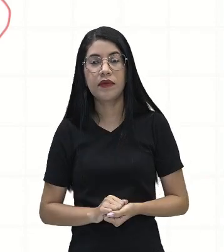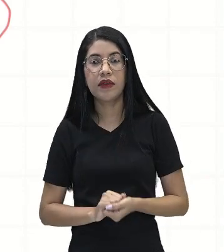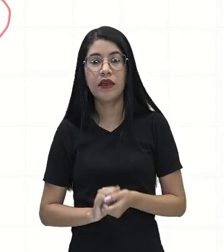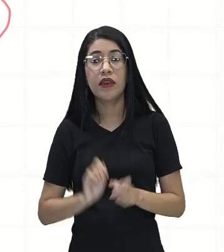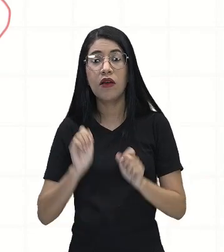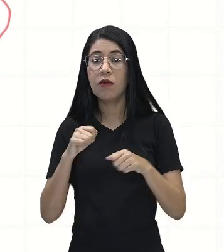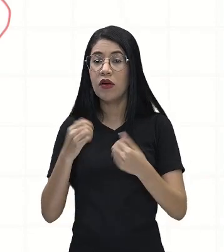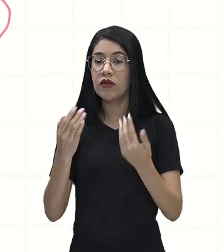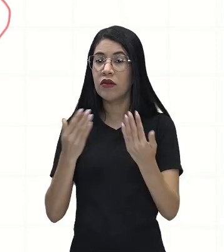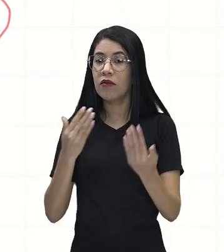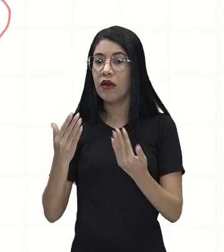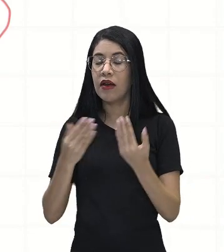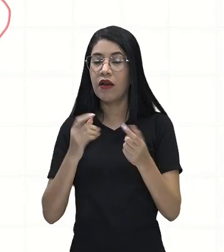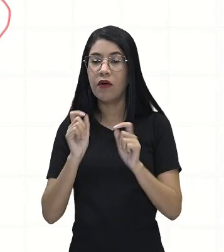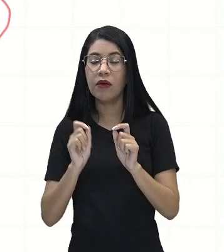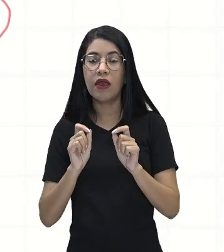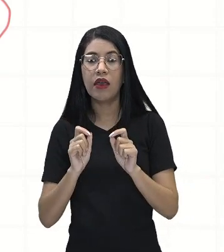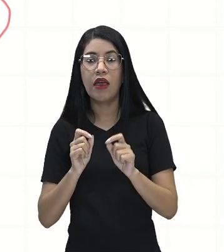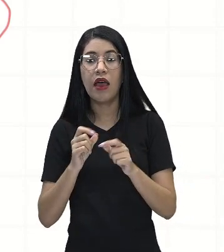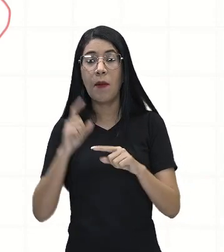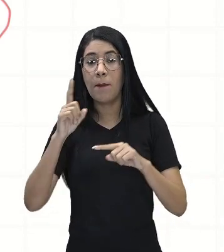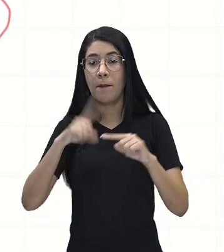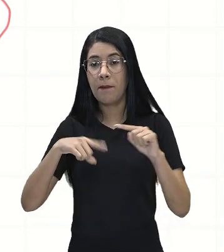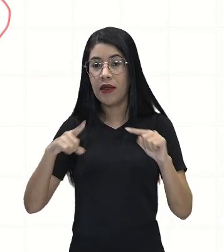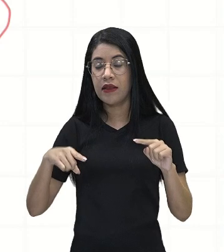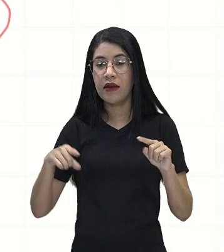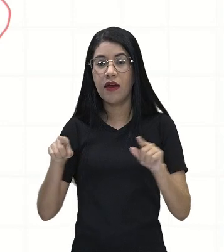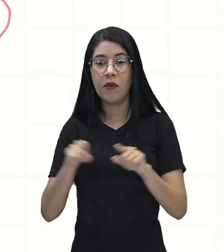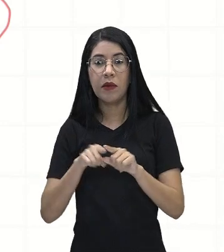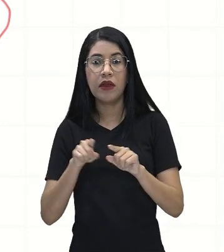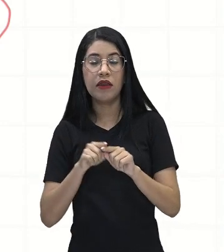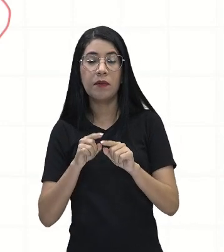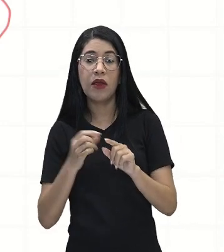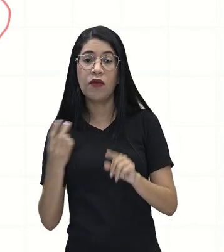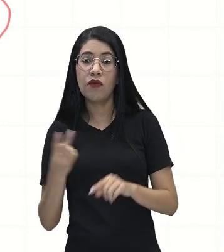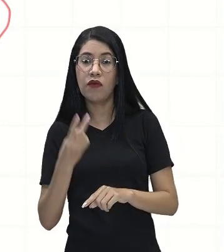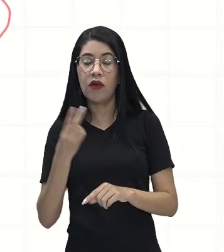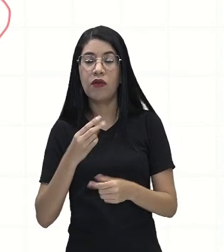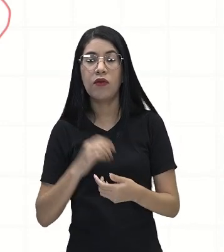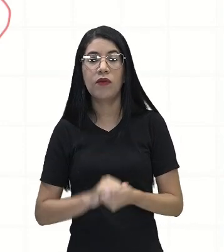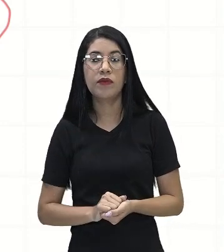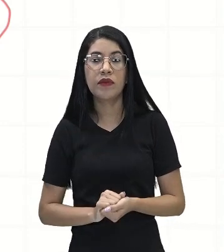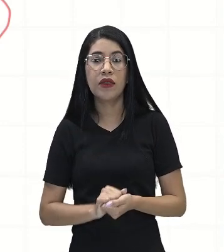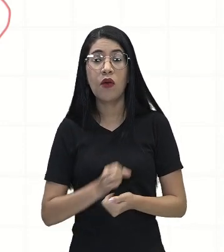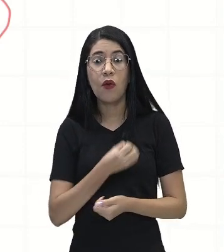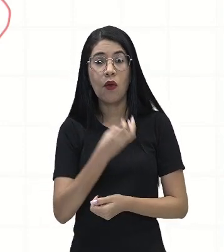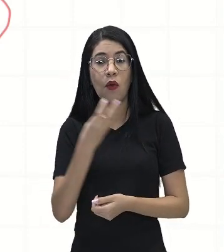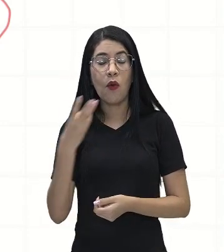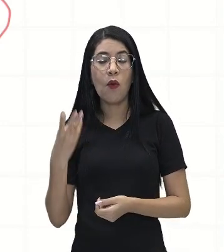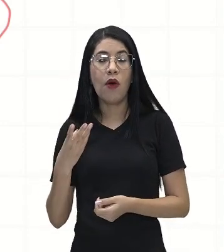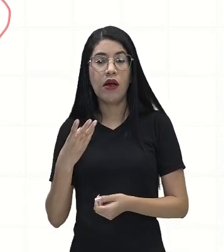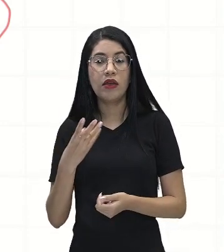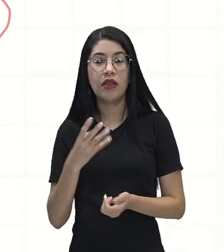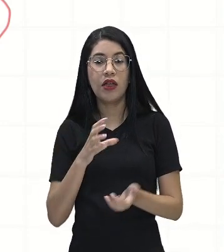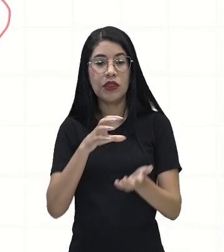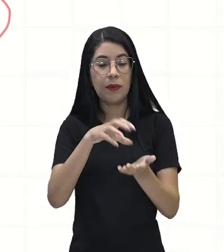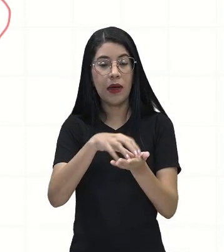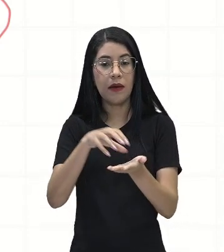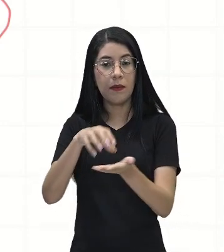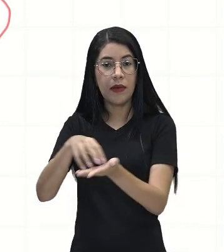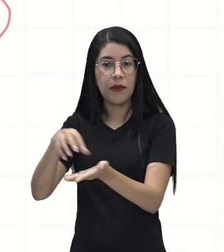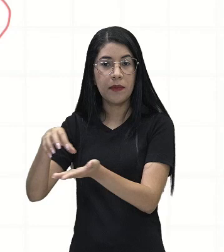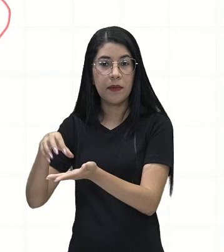uma comparação entre itens, né? A gente pode observar o número de estabelecimentos,